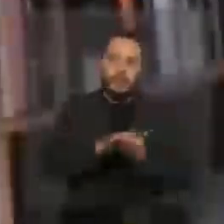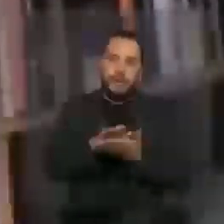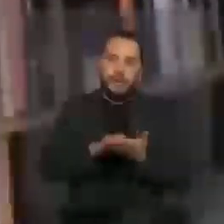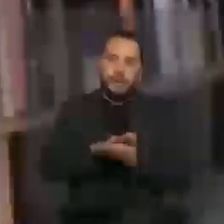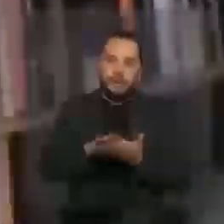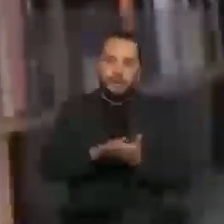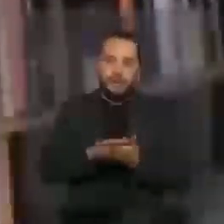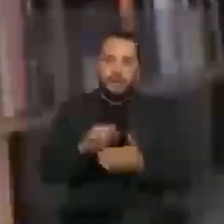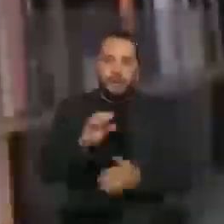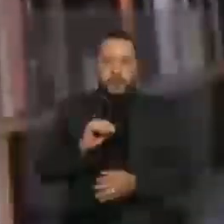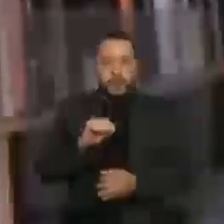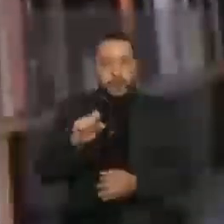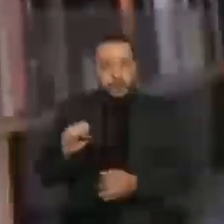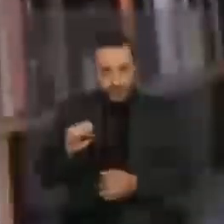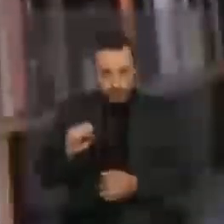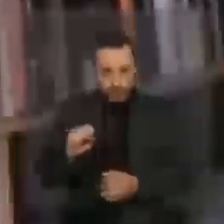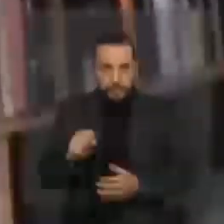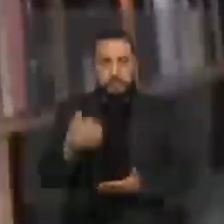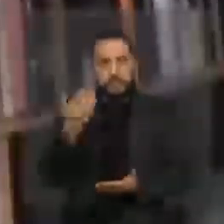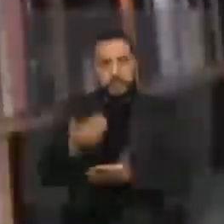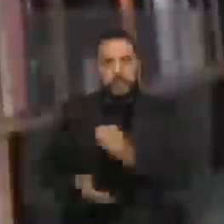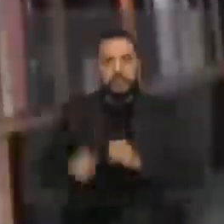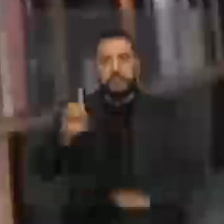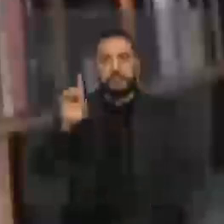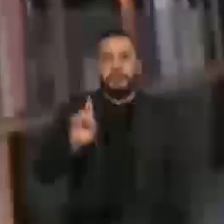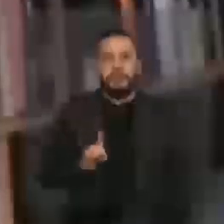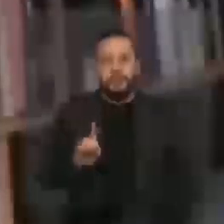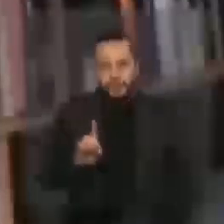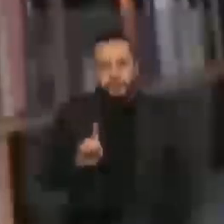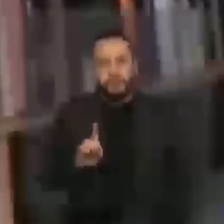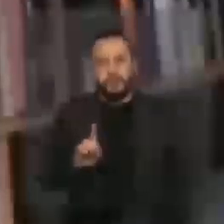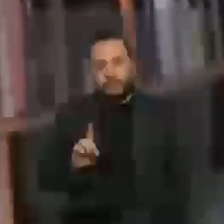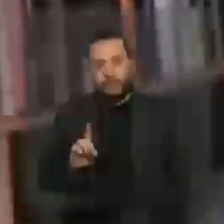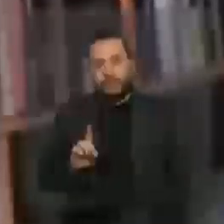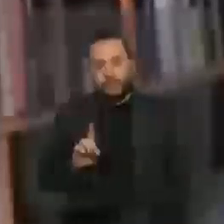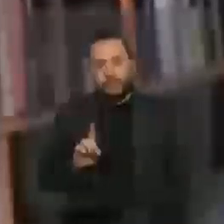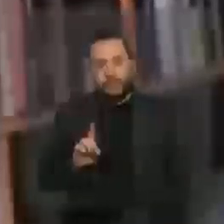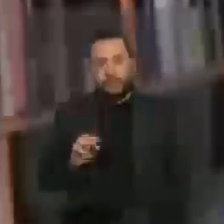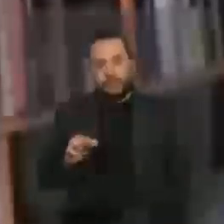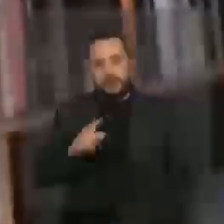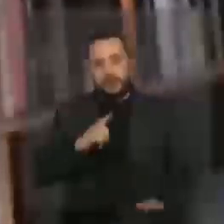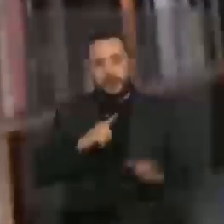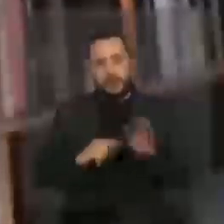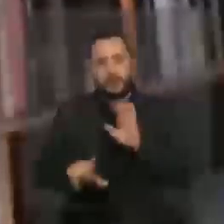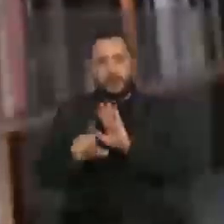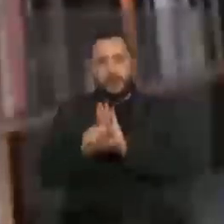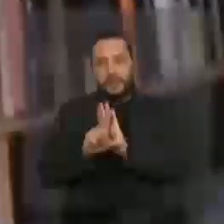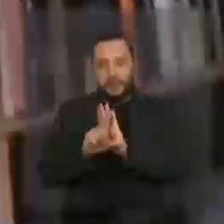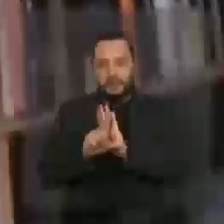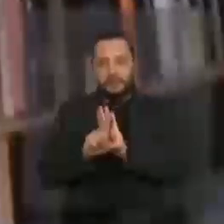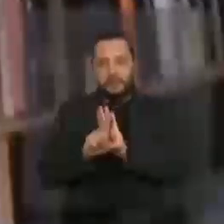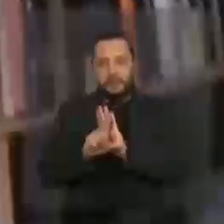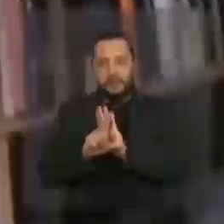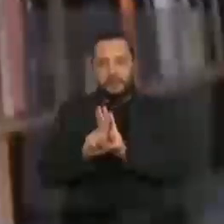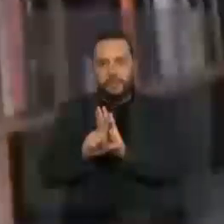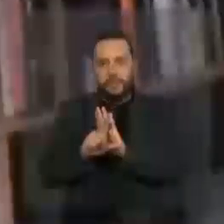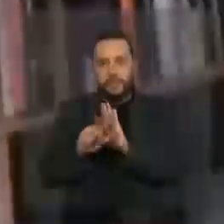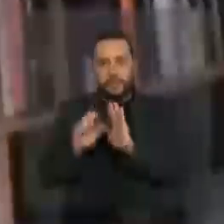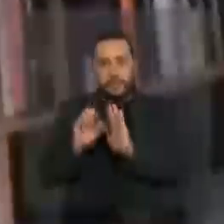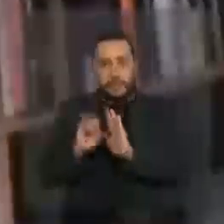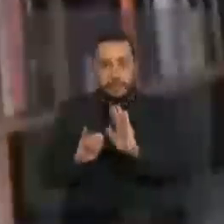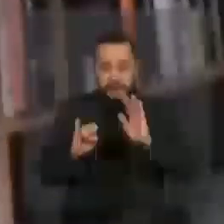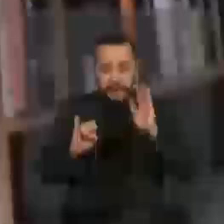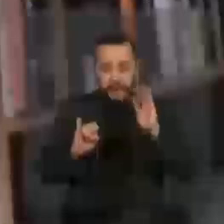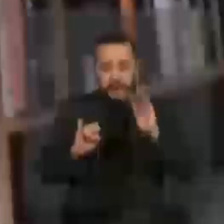organização social perde esse direito, né, da isenção, era o termo usado na lei aqui, se ela descumprir os requisitos